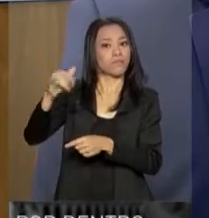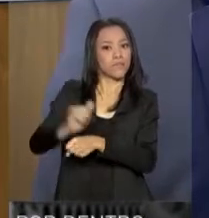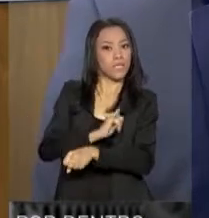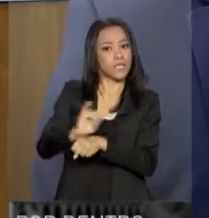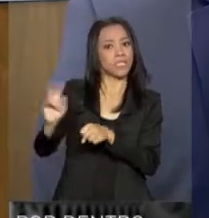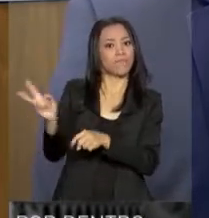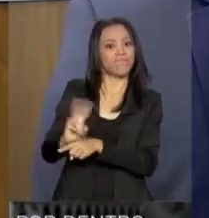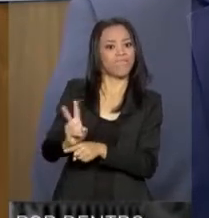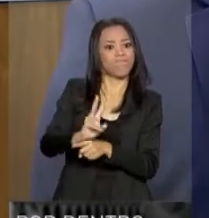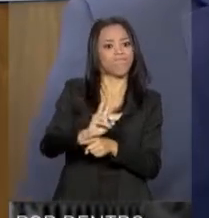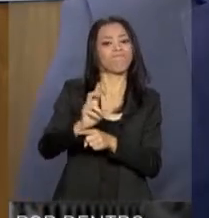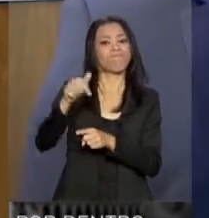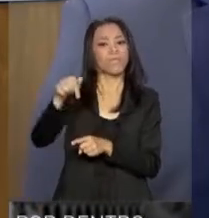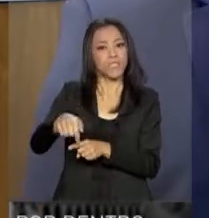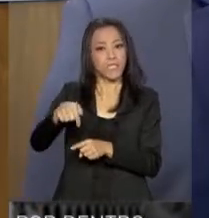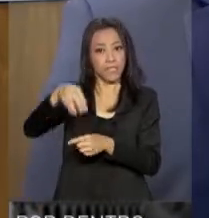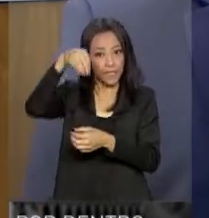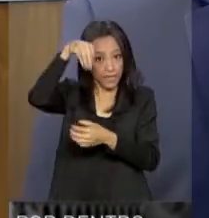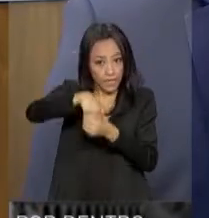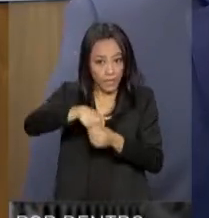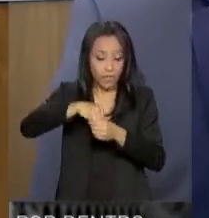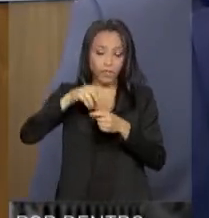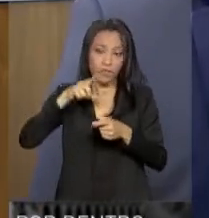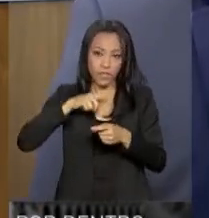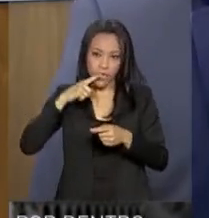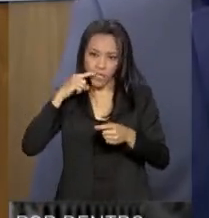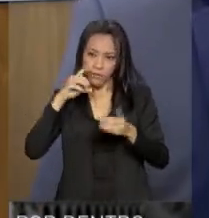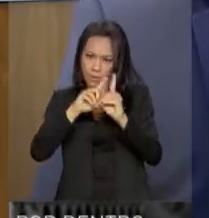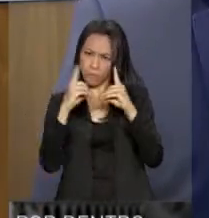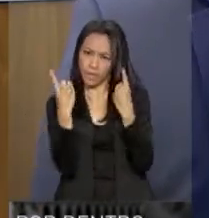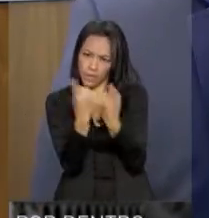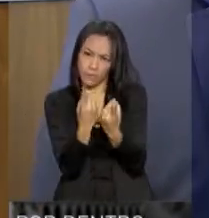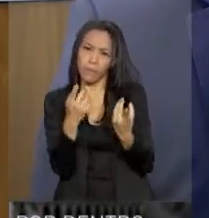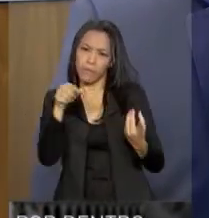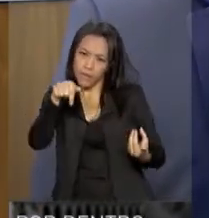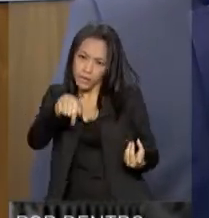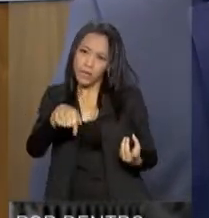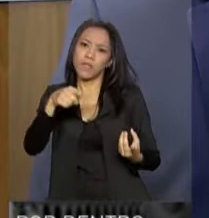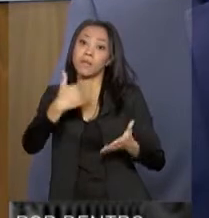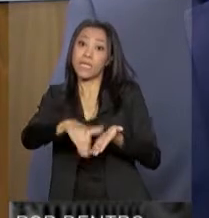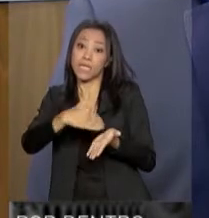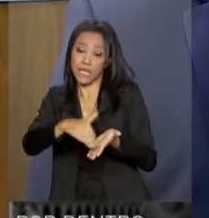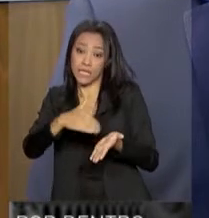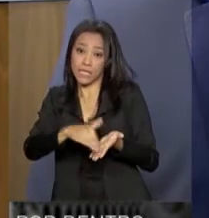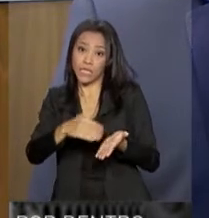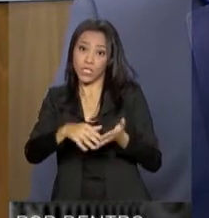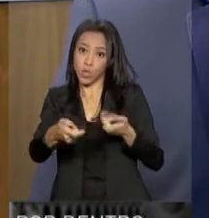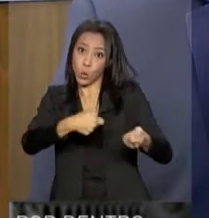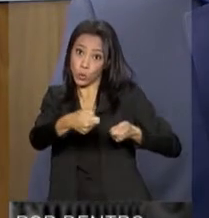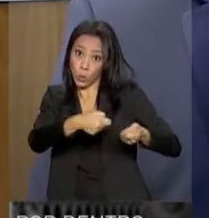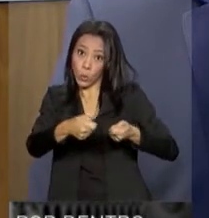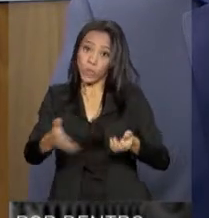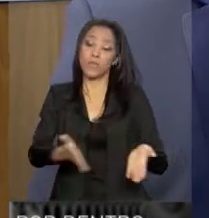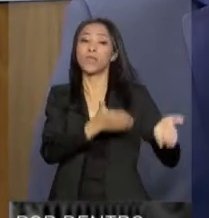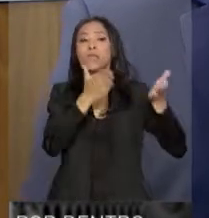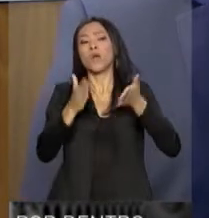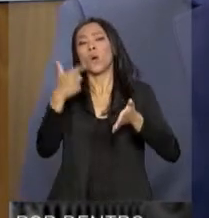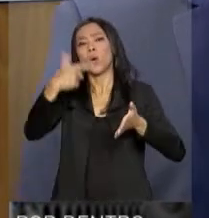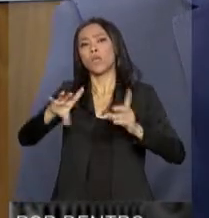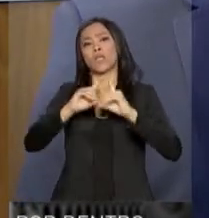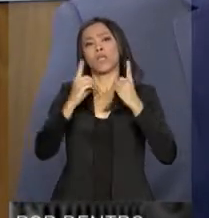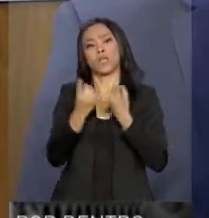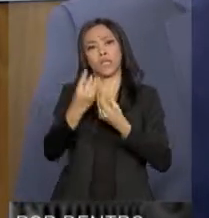que faz a parte detecção de casos de corrupção que a secretaria federal de controle temos uma área que trabalha com a prevenção